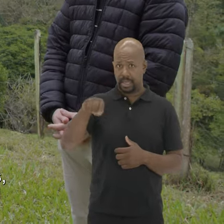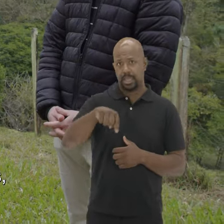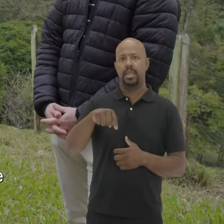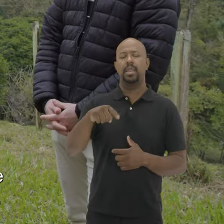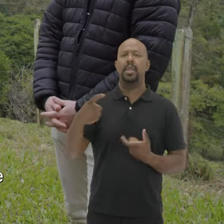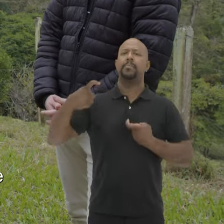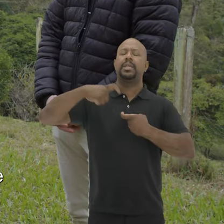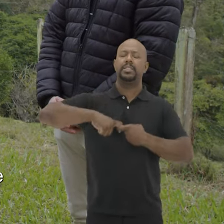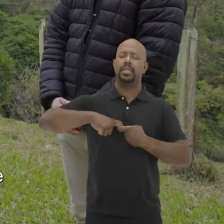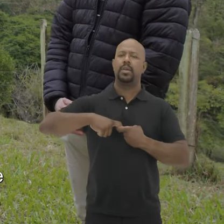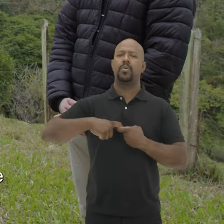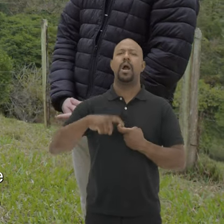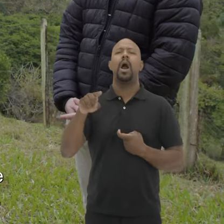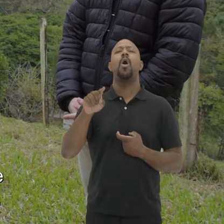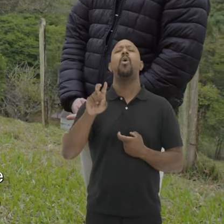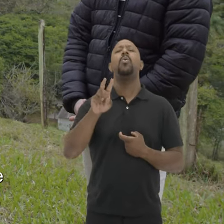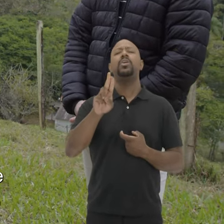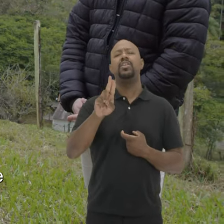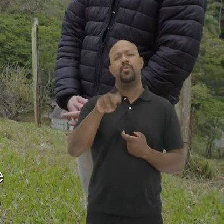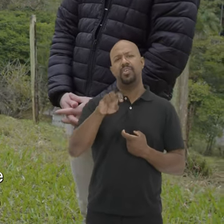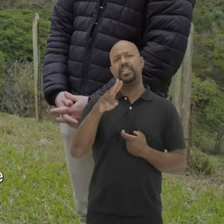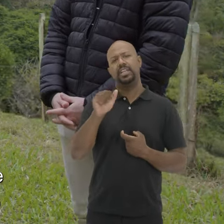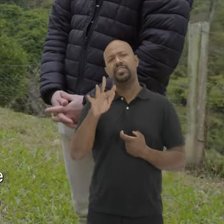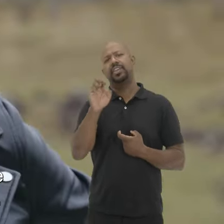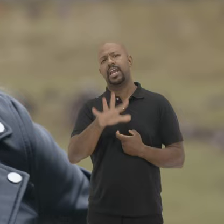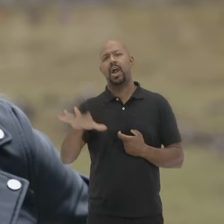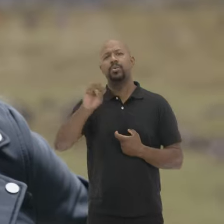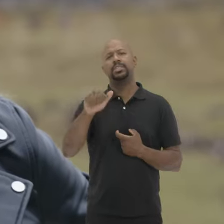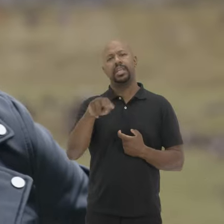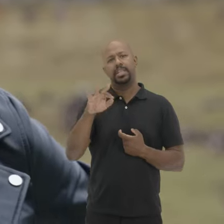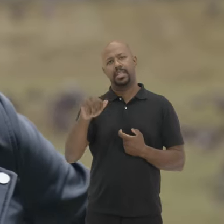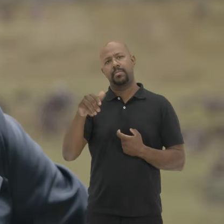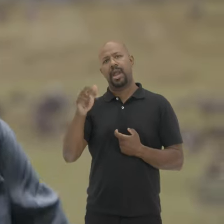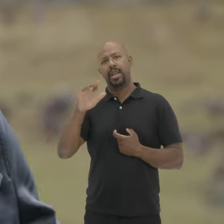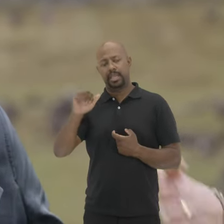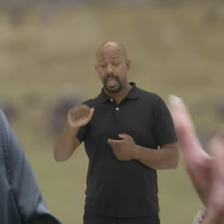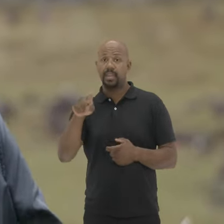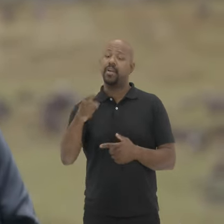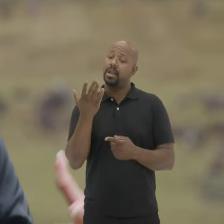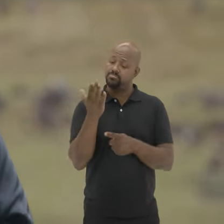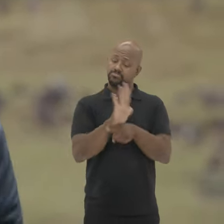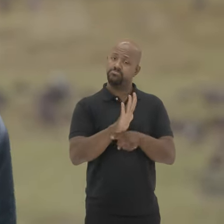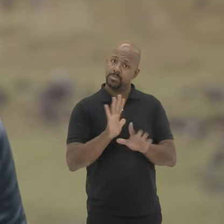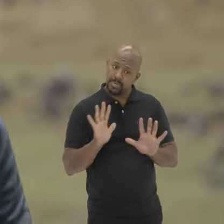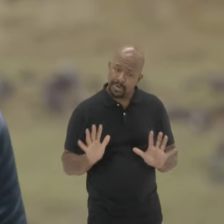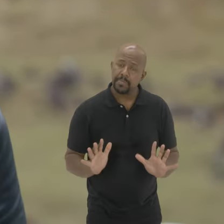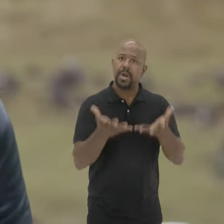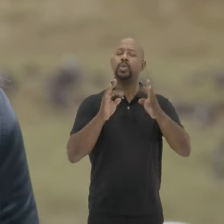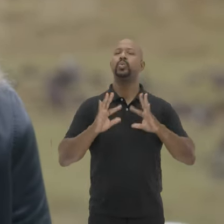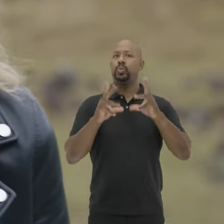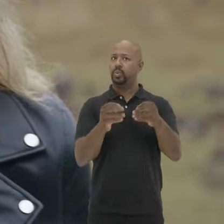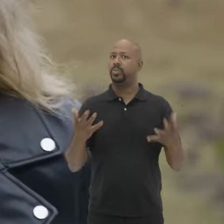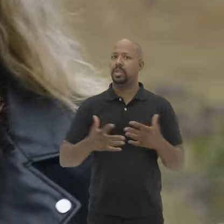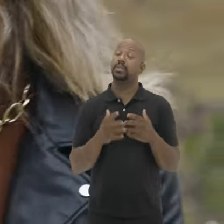Colônia, né, em parceria com a Universidade Federal de Santa Maria, FSM, que vai contribuir também para isso tudo,